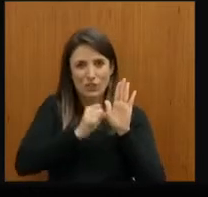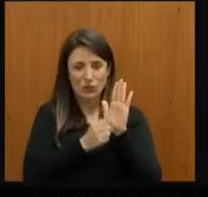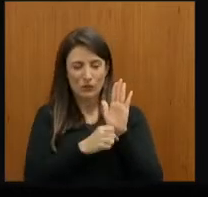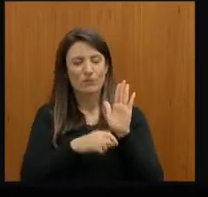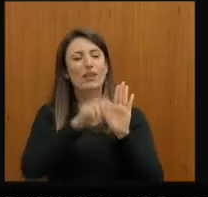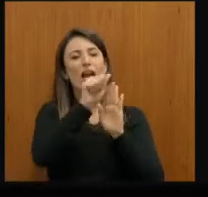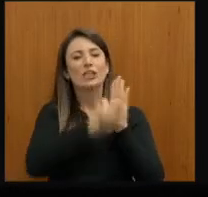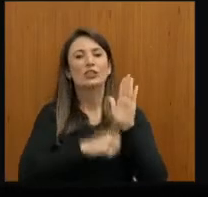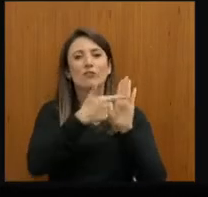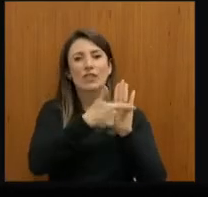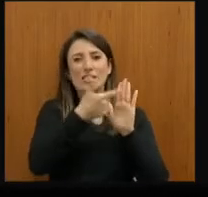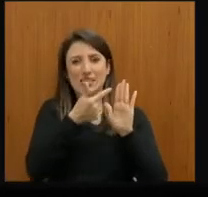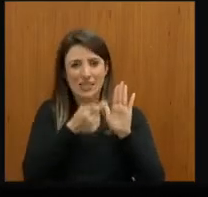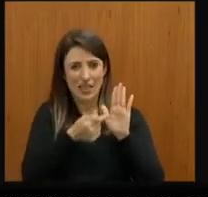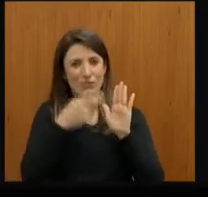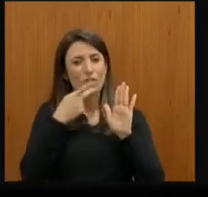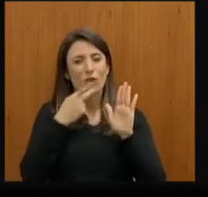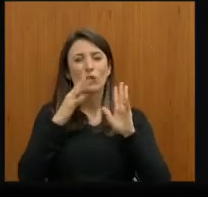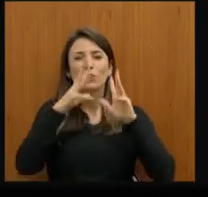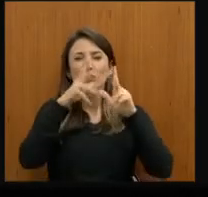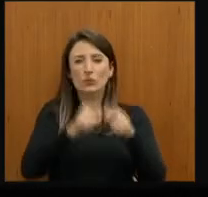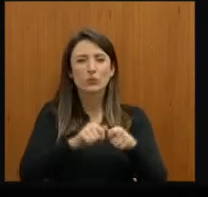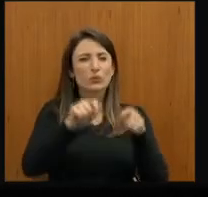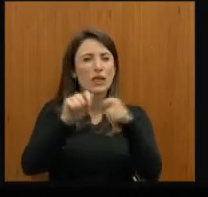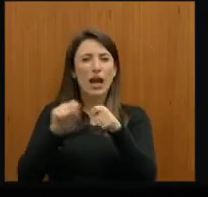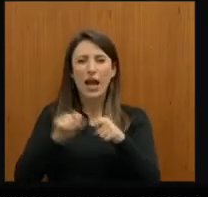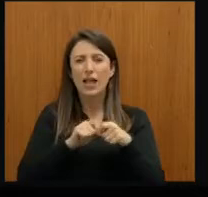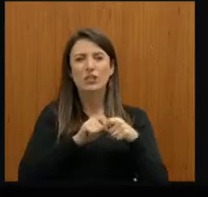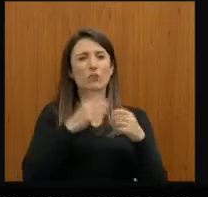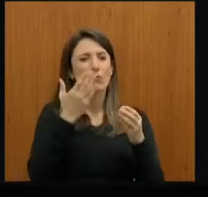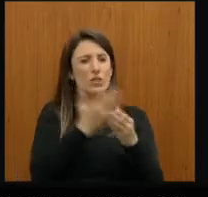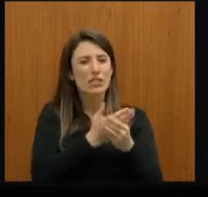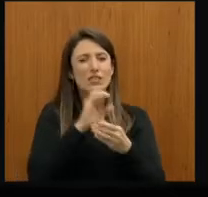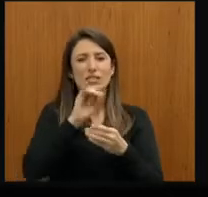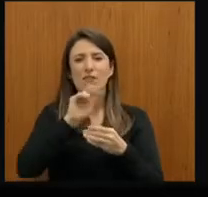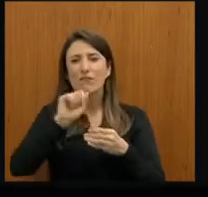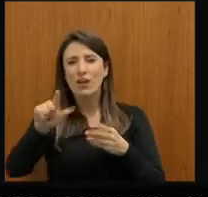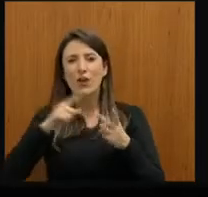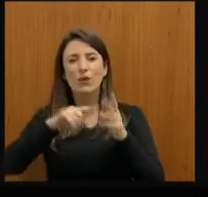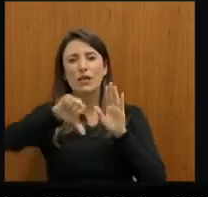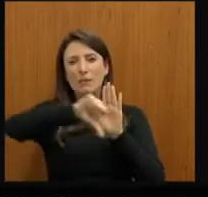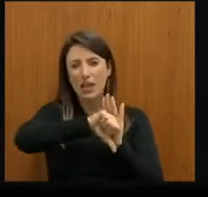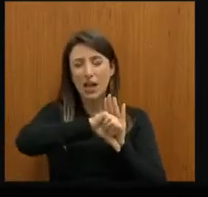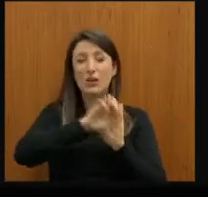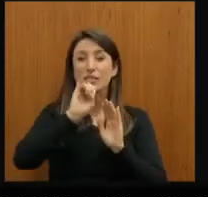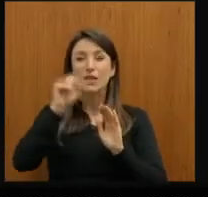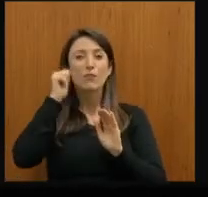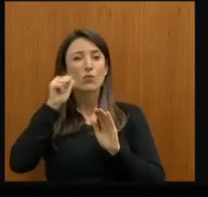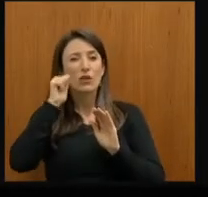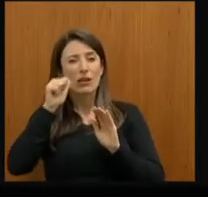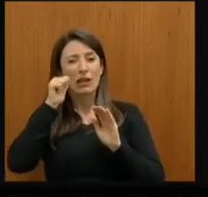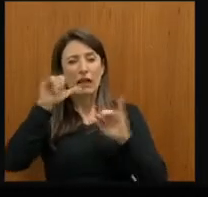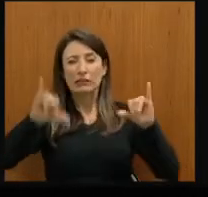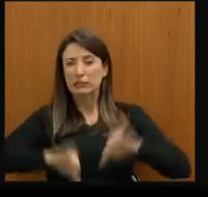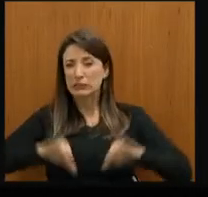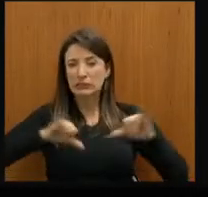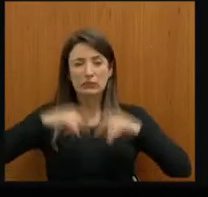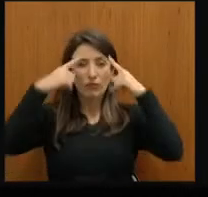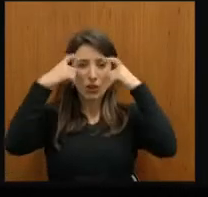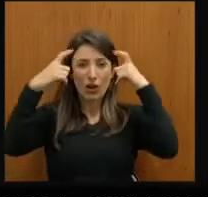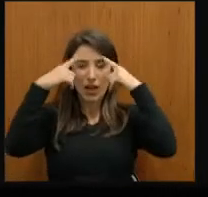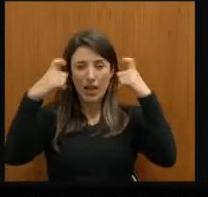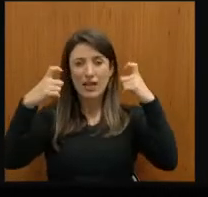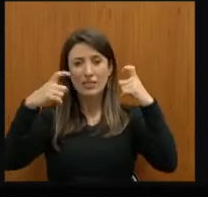prefeito em todos os ossos processuais cíveis e criminais a mulher em situação de violência ela tem direito ela deve fazer